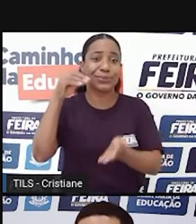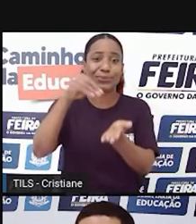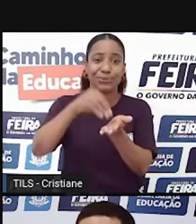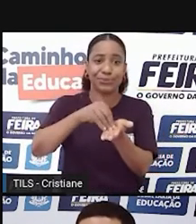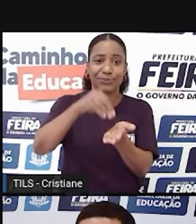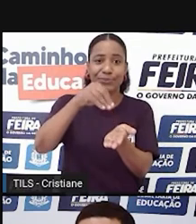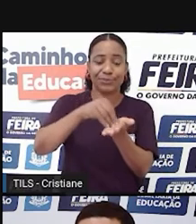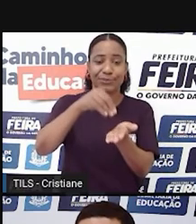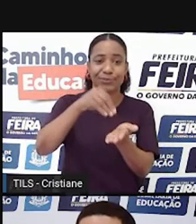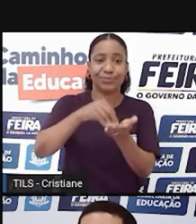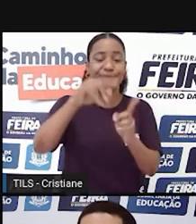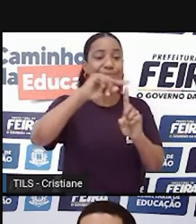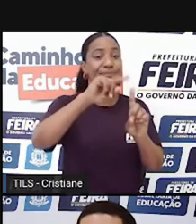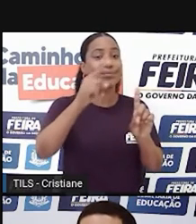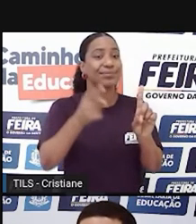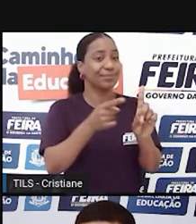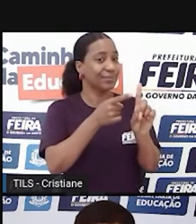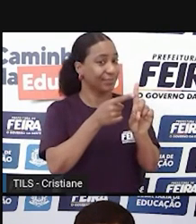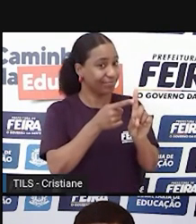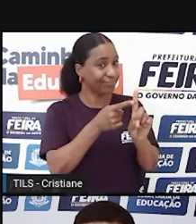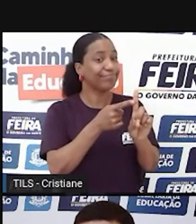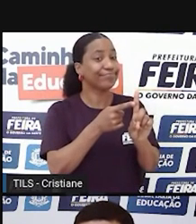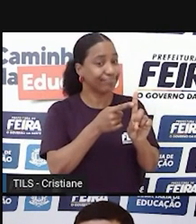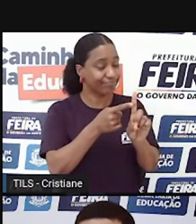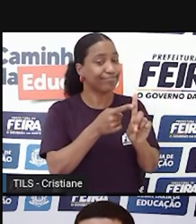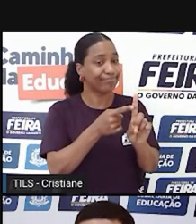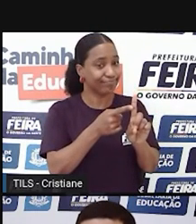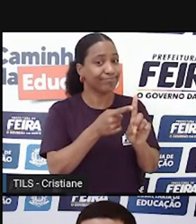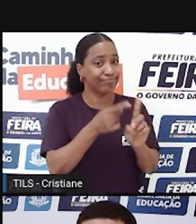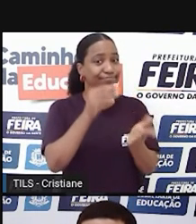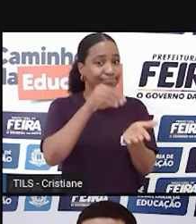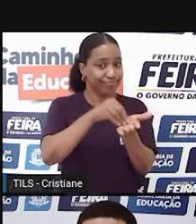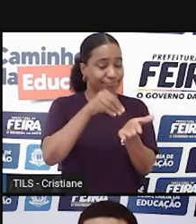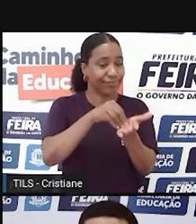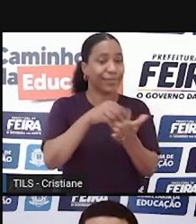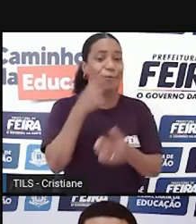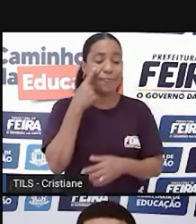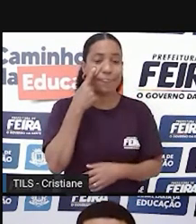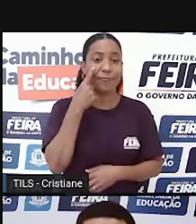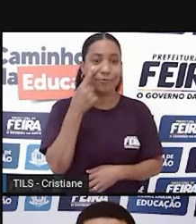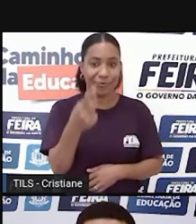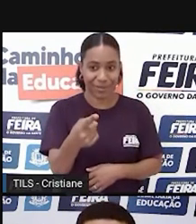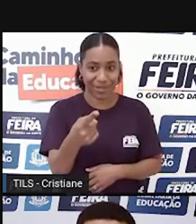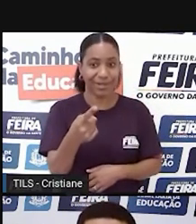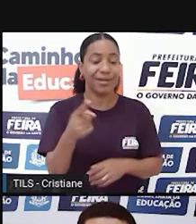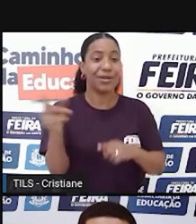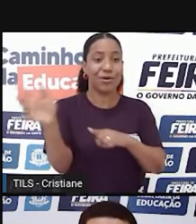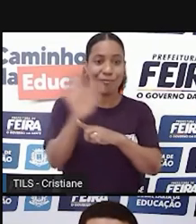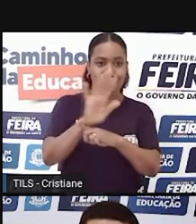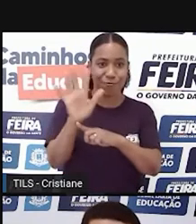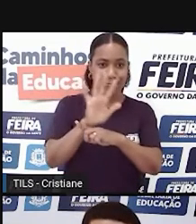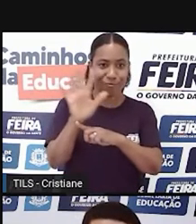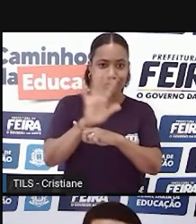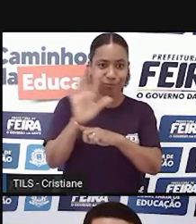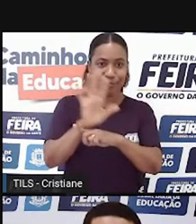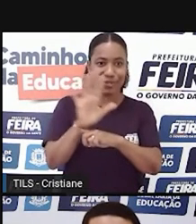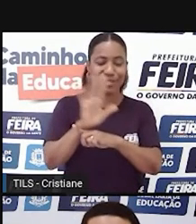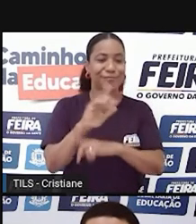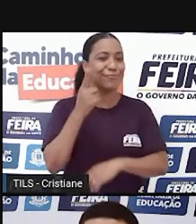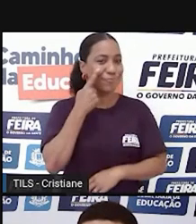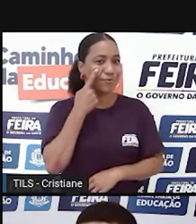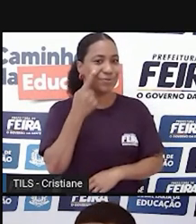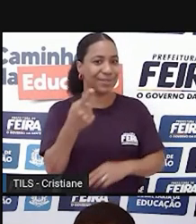uma gravidez ela vai interromper esse ciclo, né? Então, vamos assistir um vídeo que ele traz algumas informações sobre esse